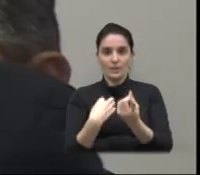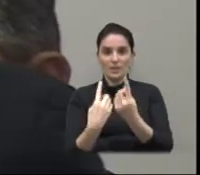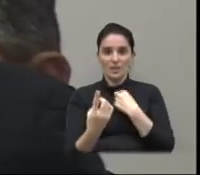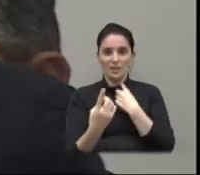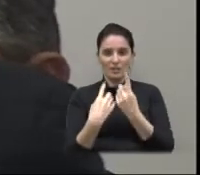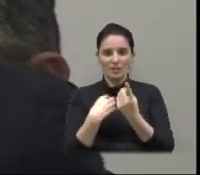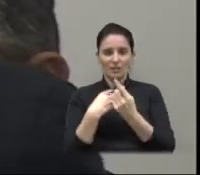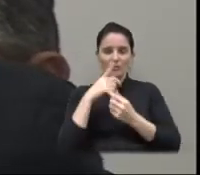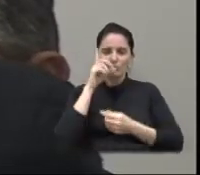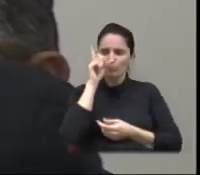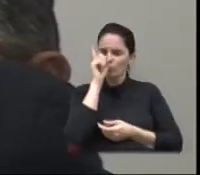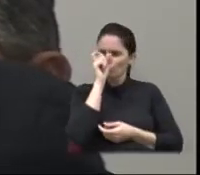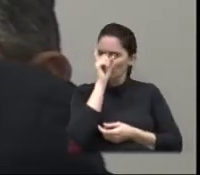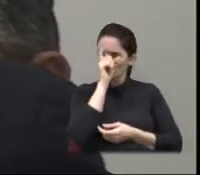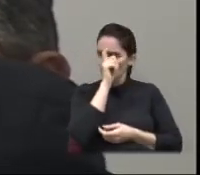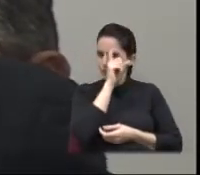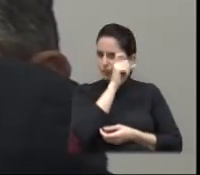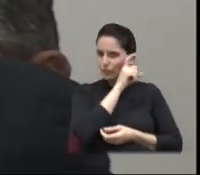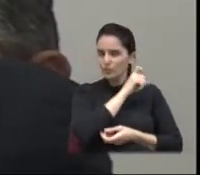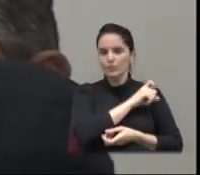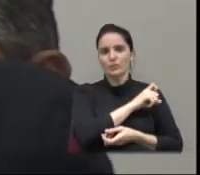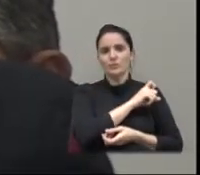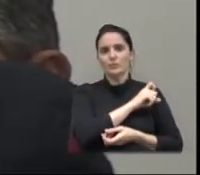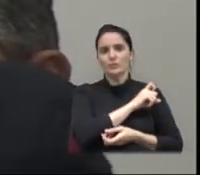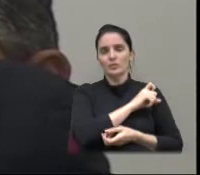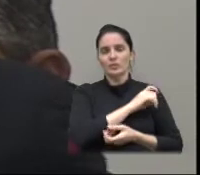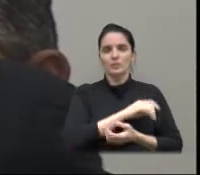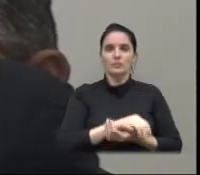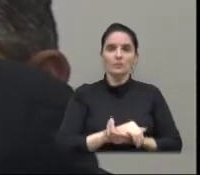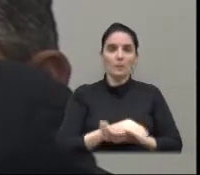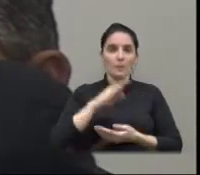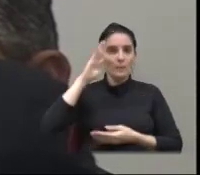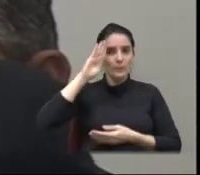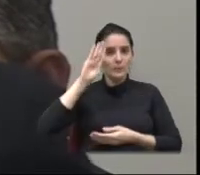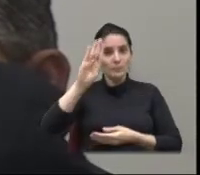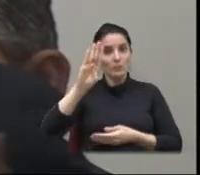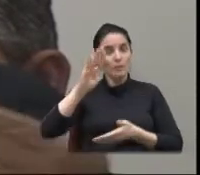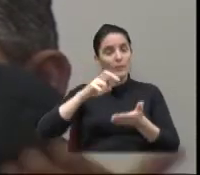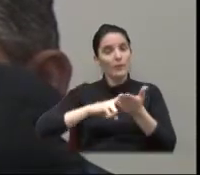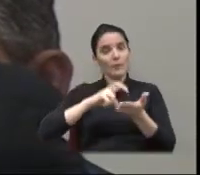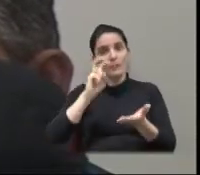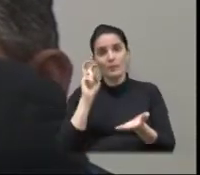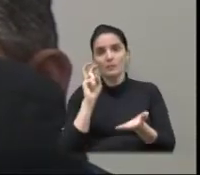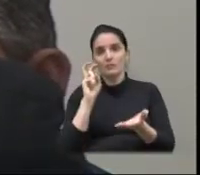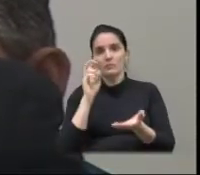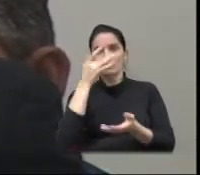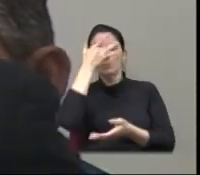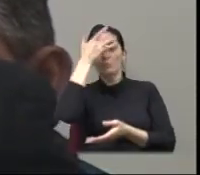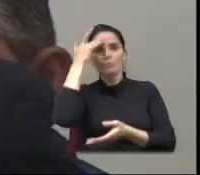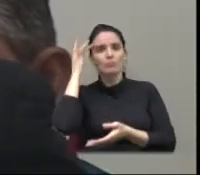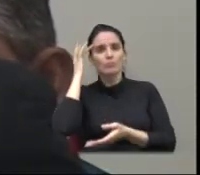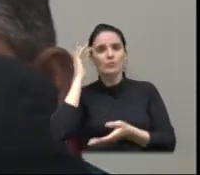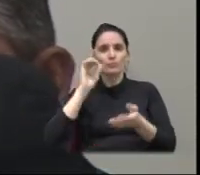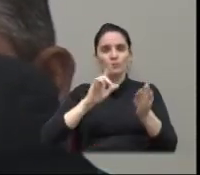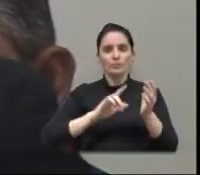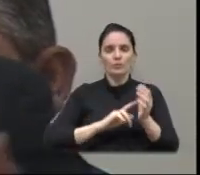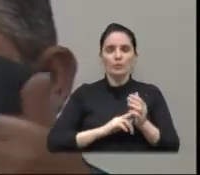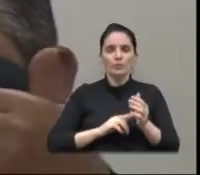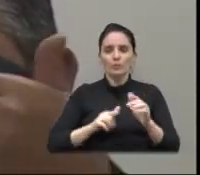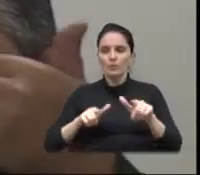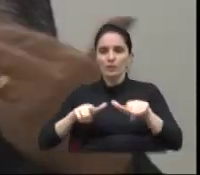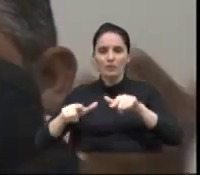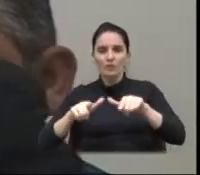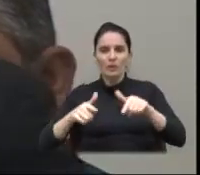na vida dos habitantes da cidade de Limeira, principalmente de manhã. As pessoas chegam atrasadas no trabalho,